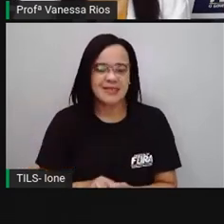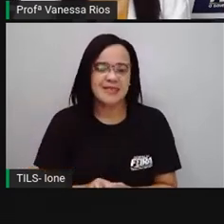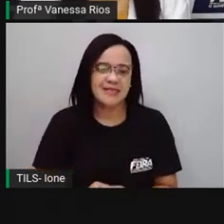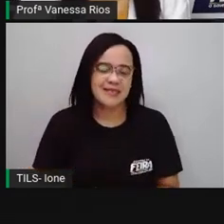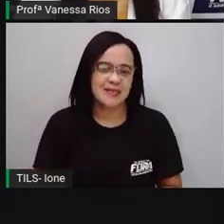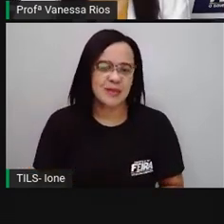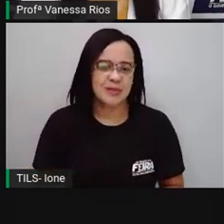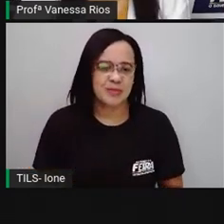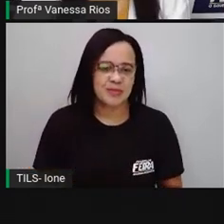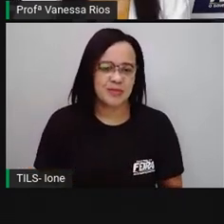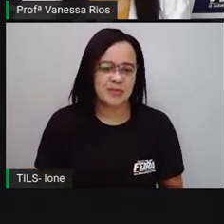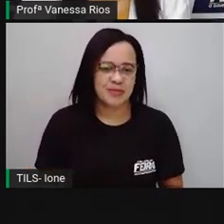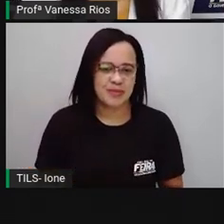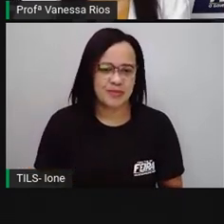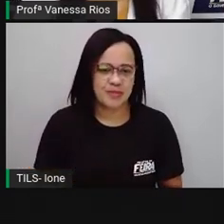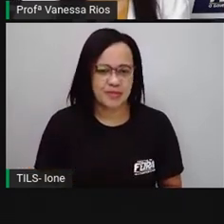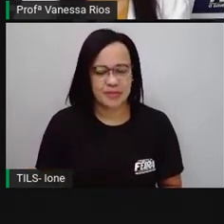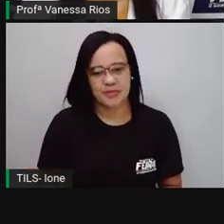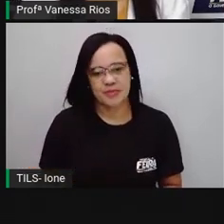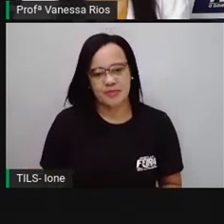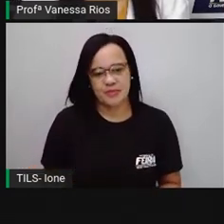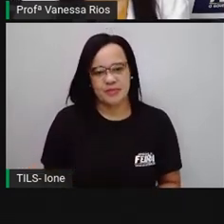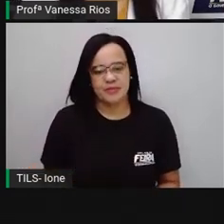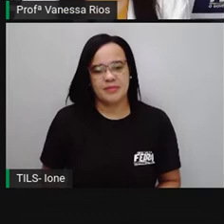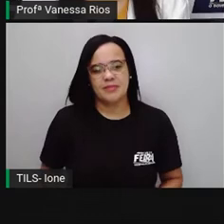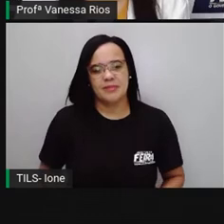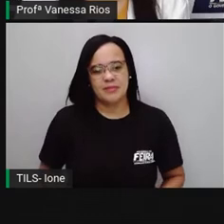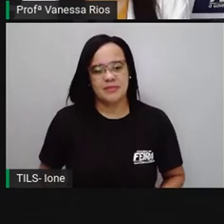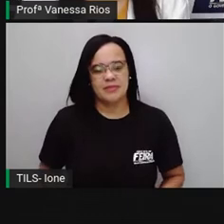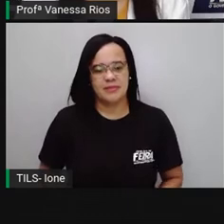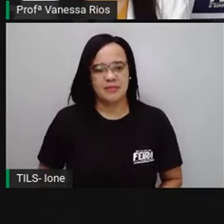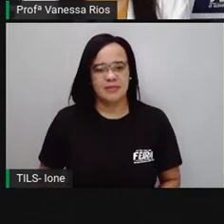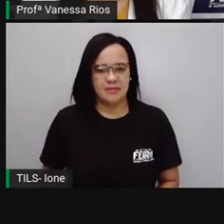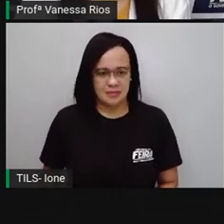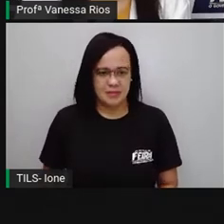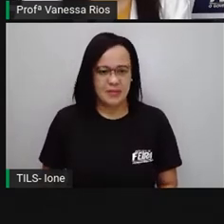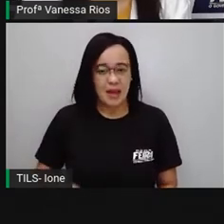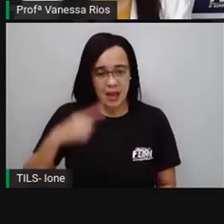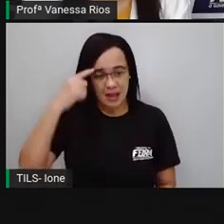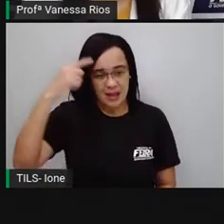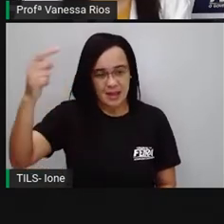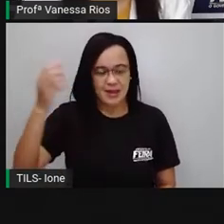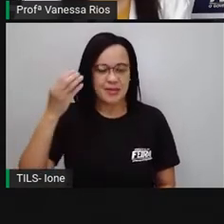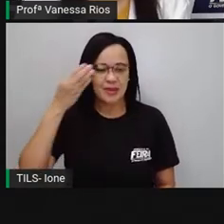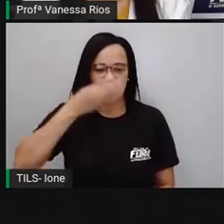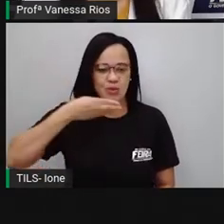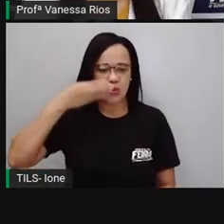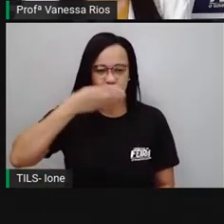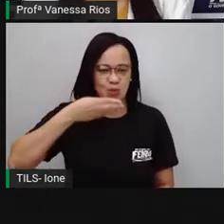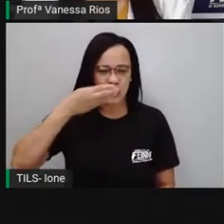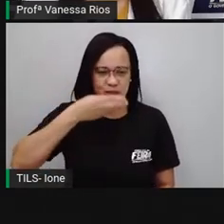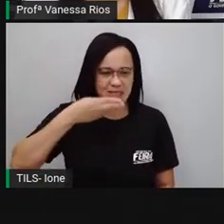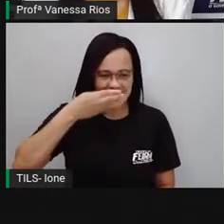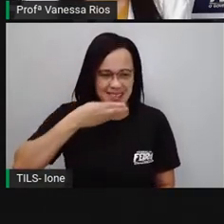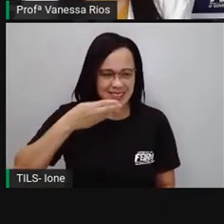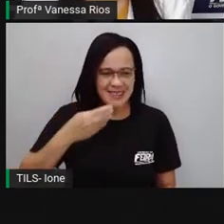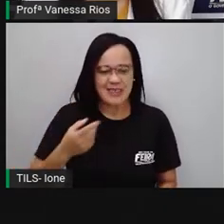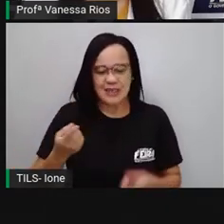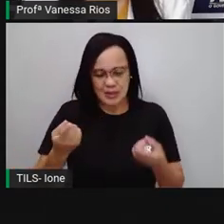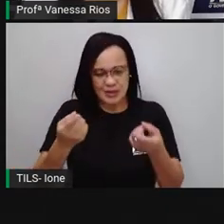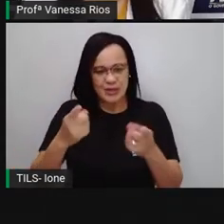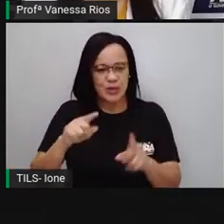lá na nossa experiência estava sendo representado pelas jujubas. As arestas eram os palitos e as jujubas